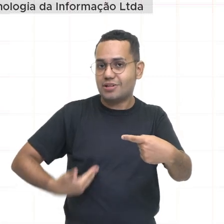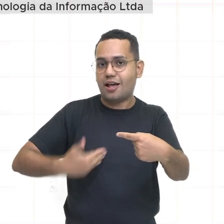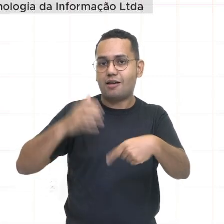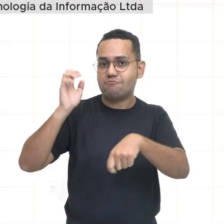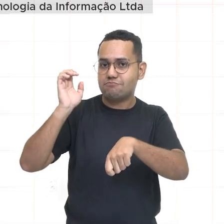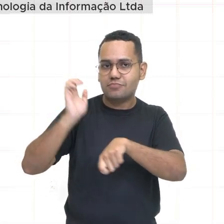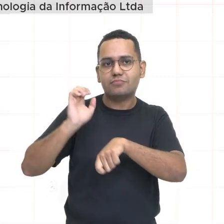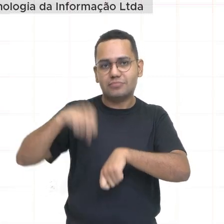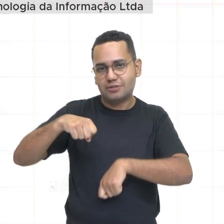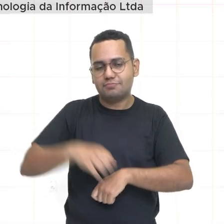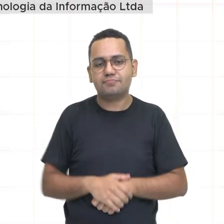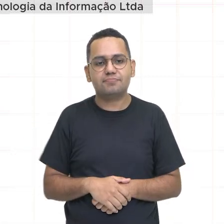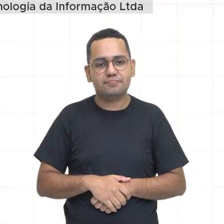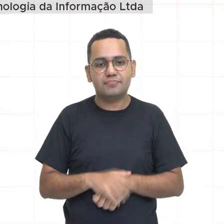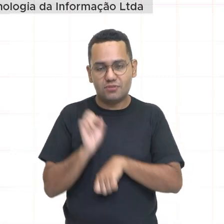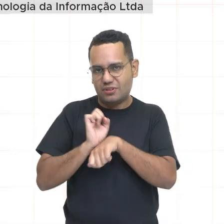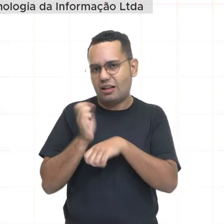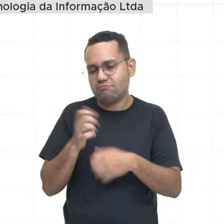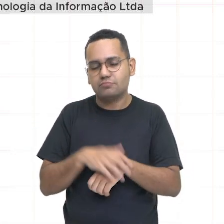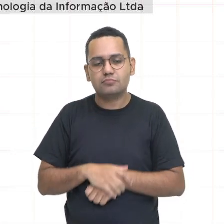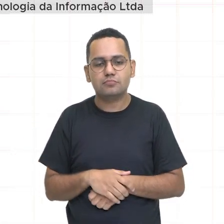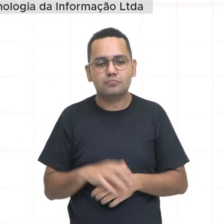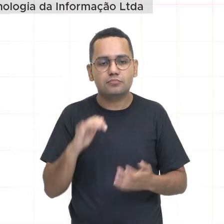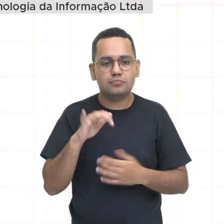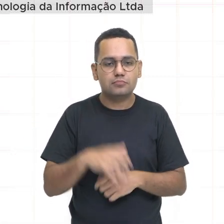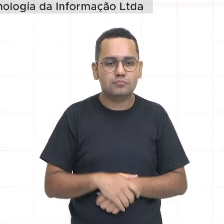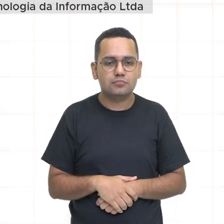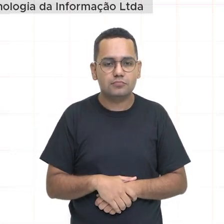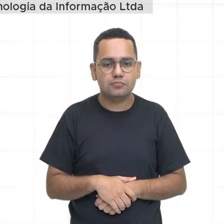repressão política, prisões arbitrárias,